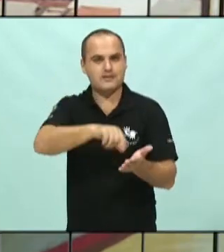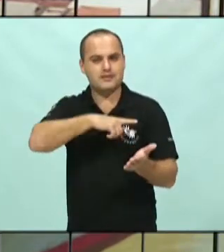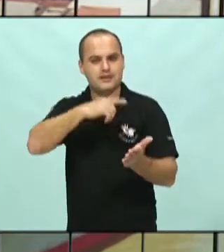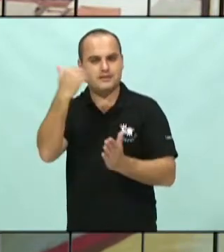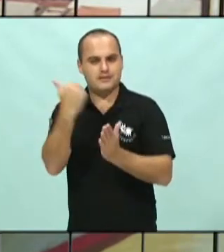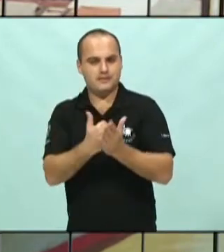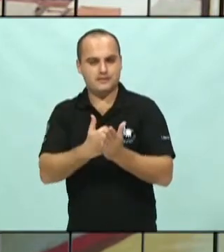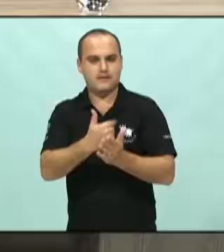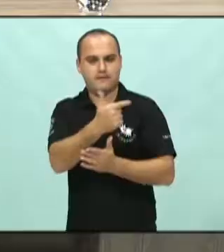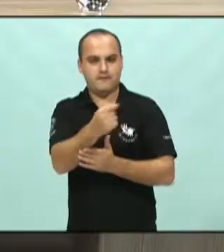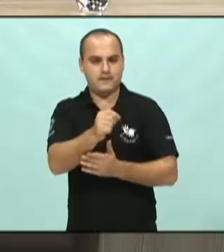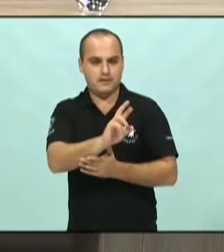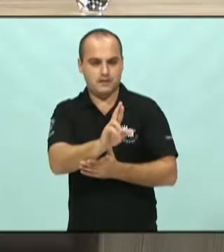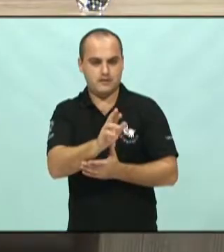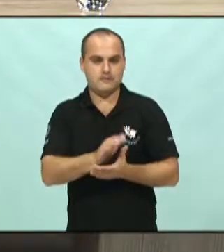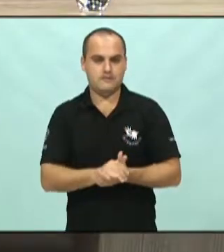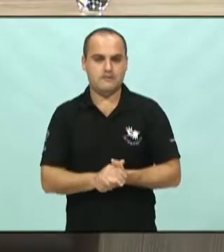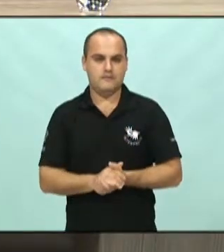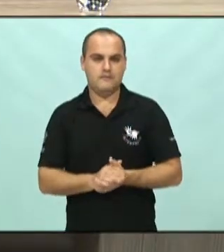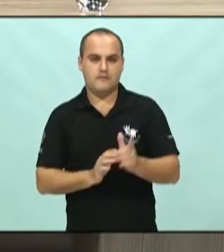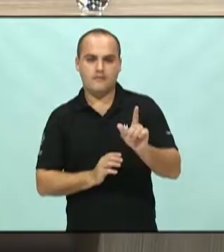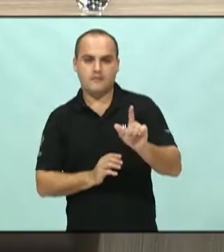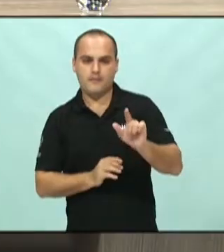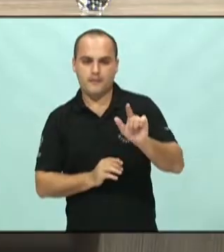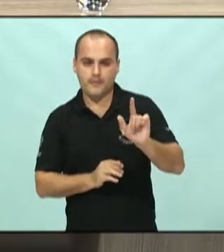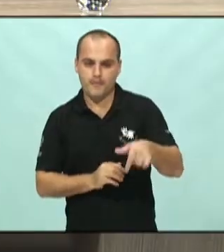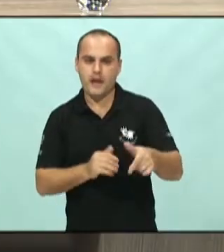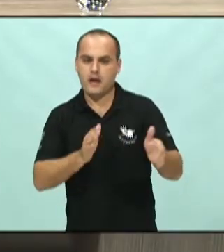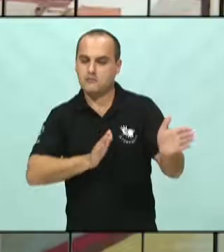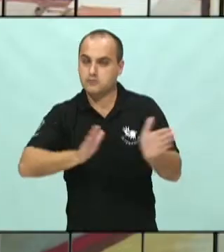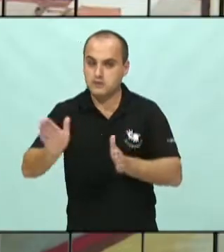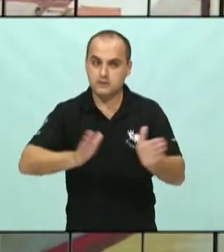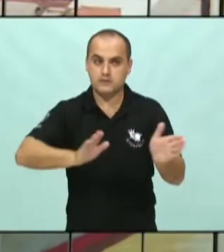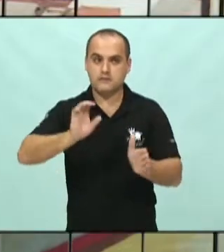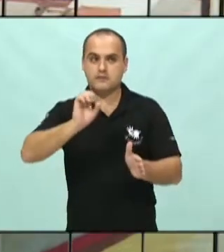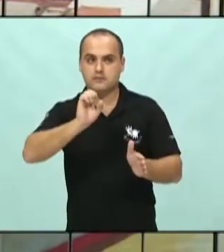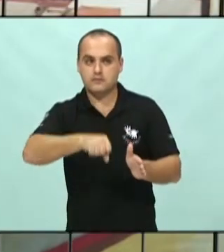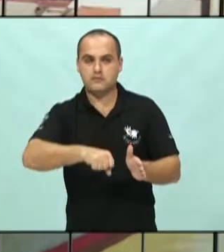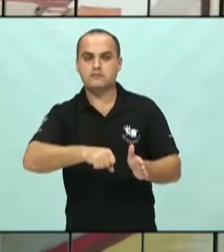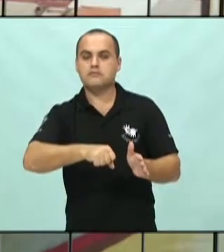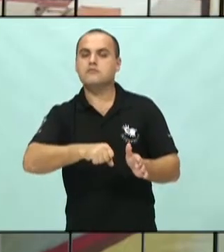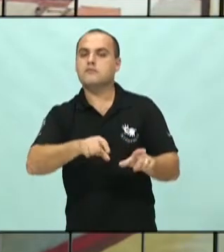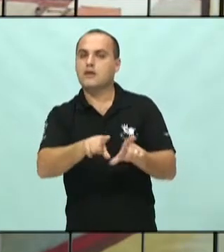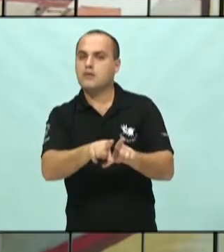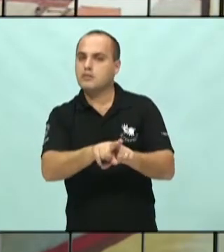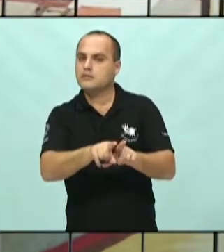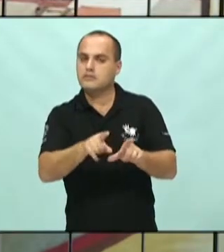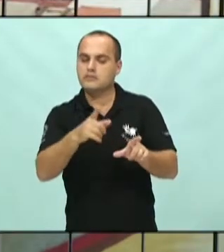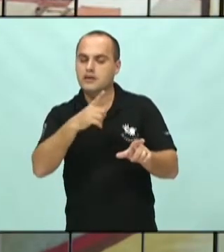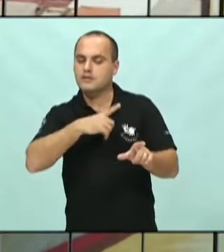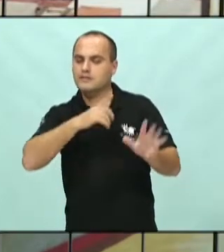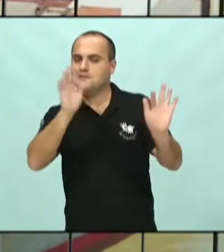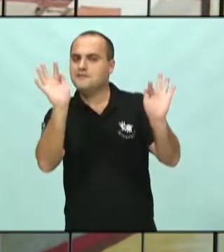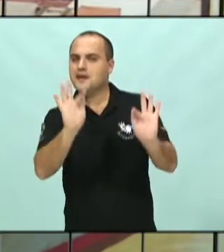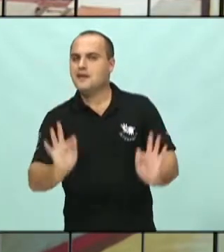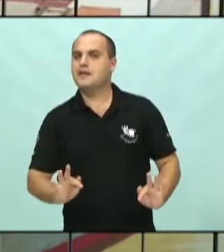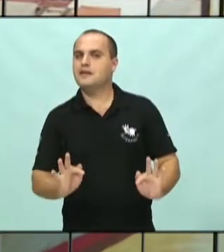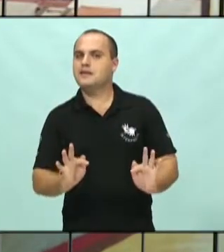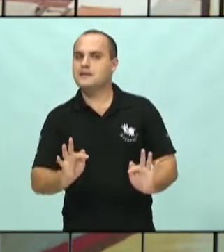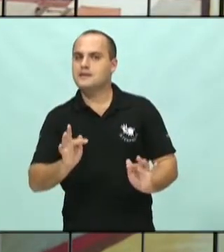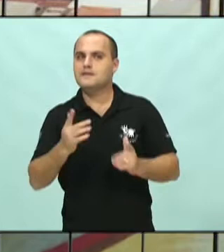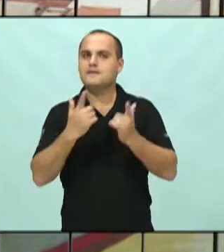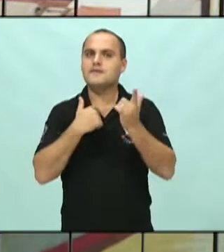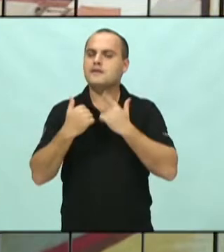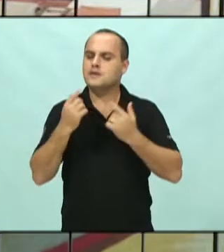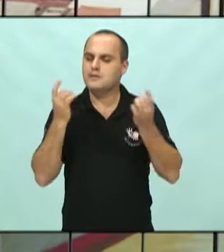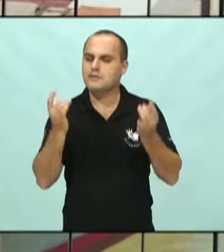desconto, paga só 20. Então realmente ele é muito acessível e a expectativa é que seja